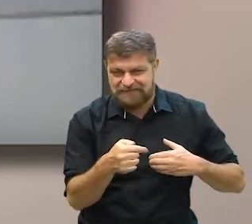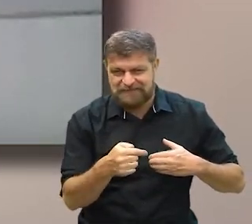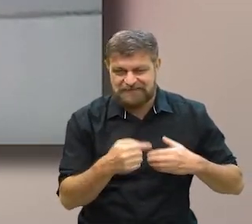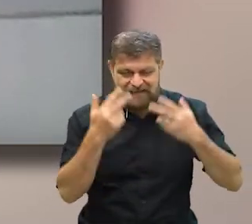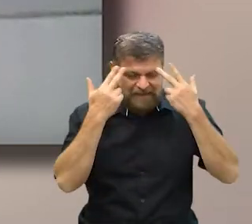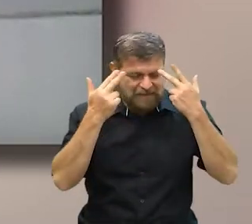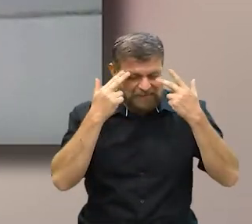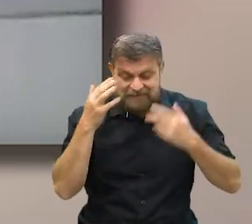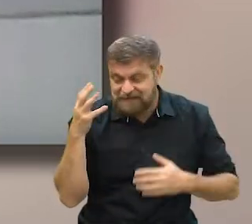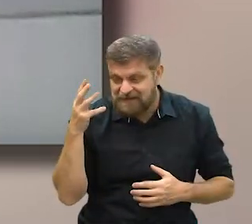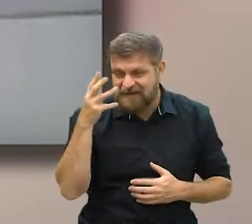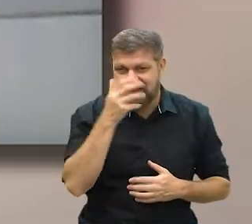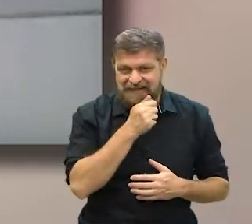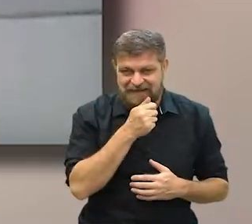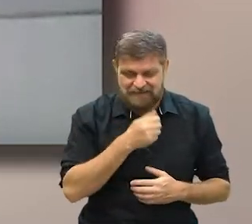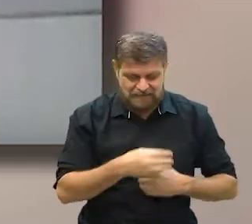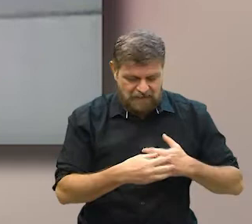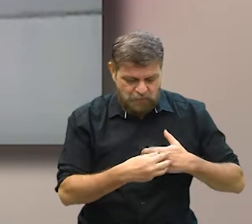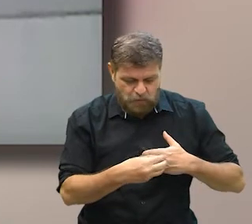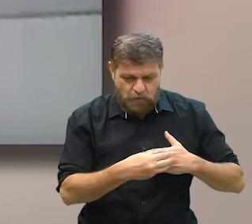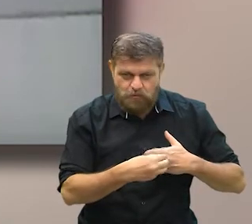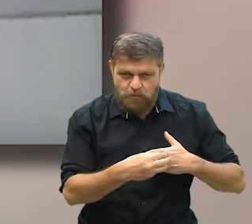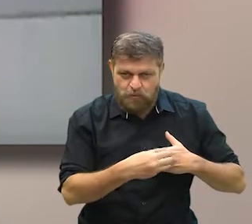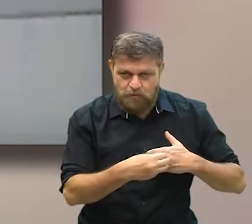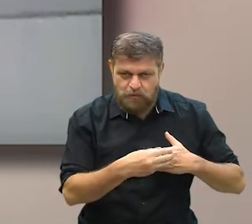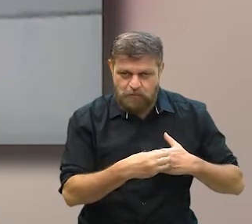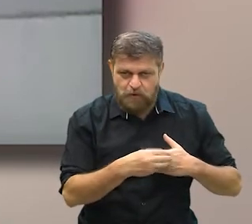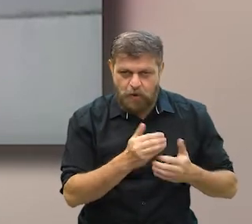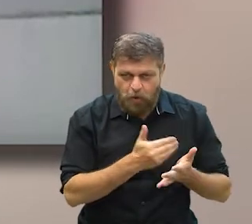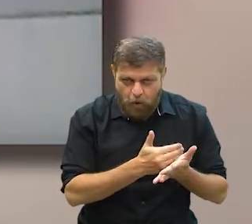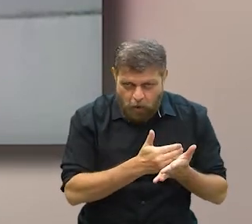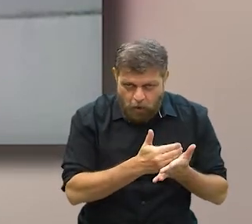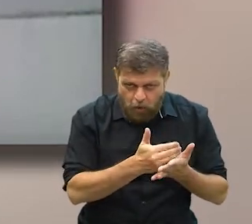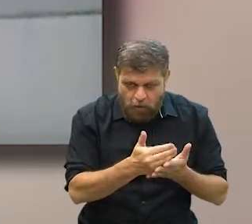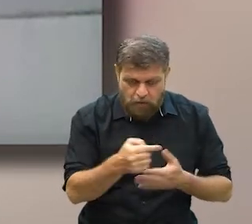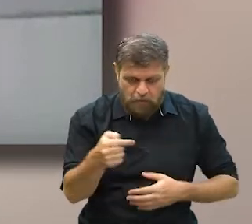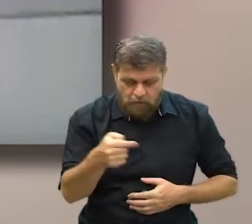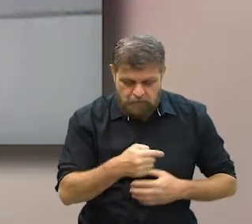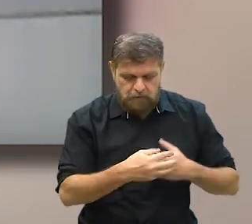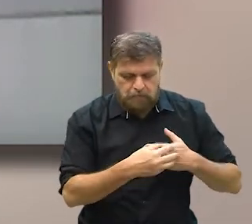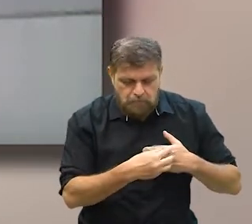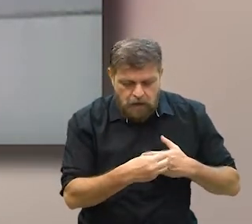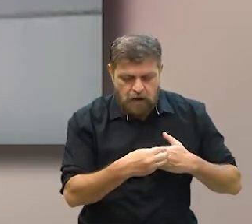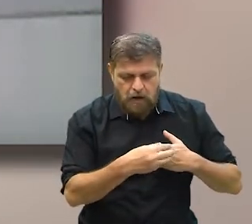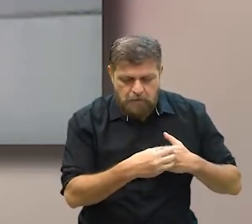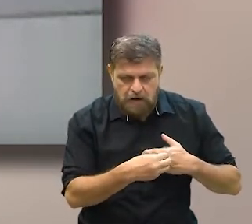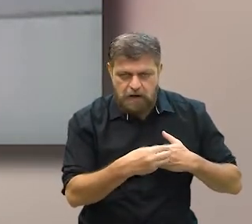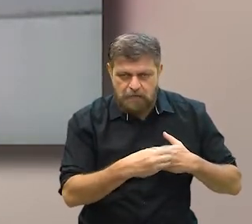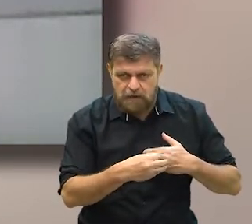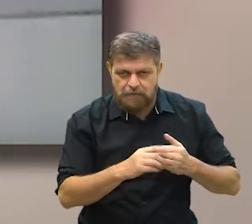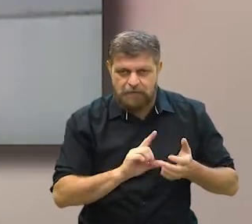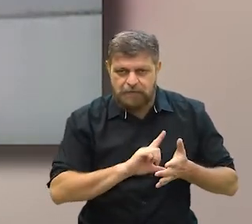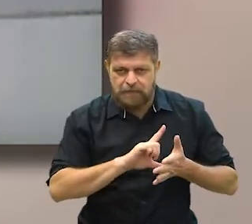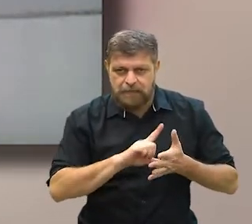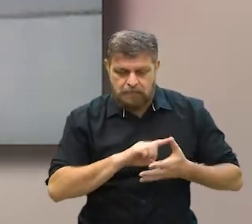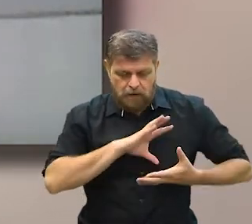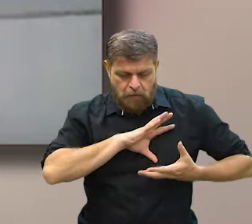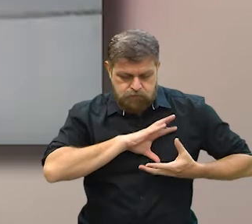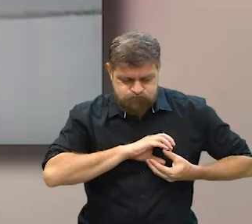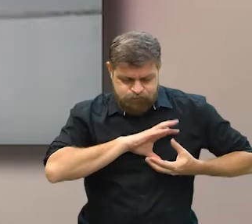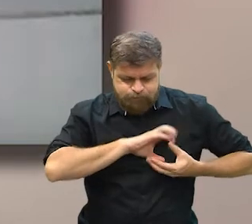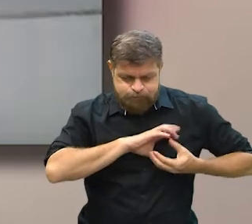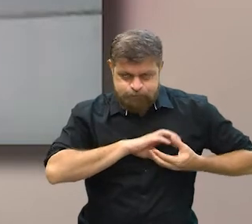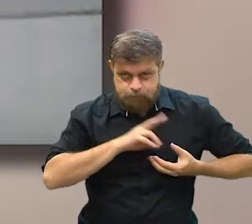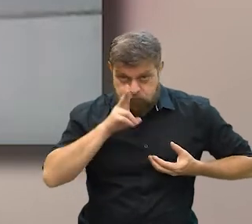né? Ele vai mamar o leite anterior, né? Daquele peito que ele começou a mamada. Daí a pouco vem o leite